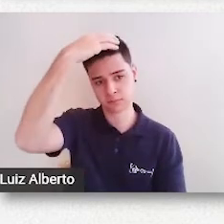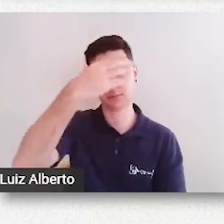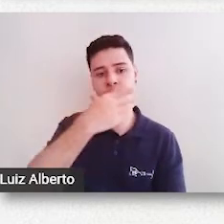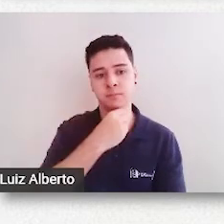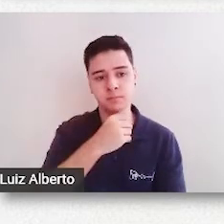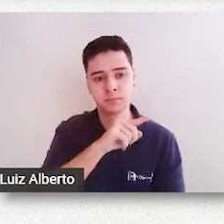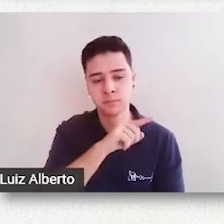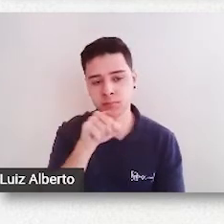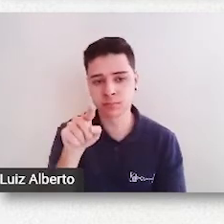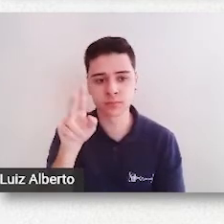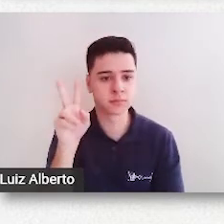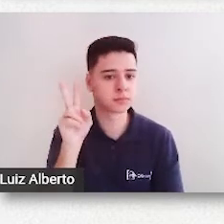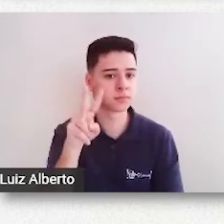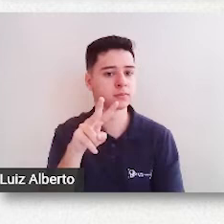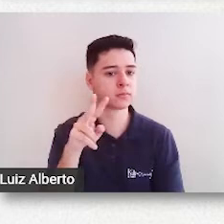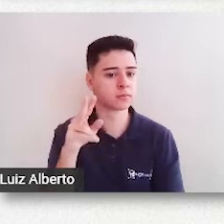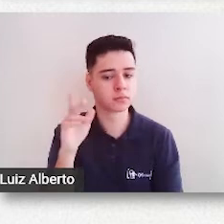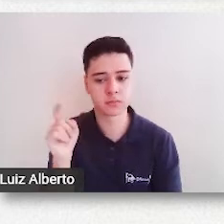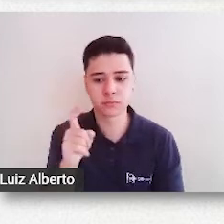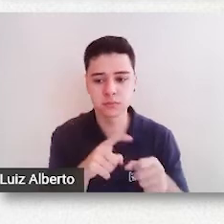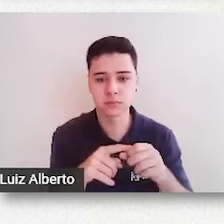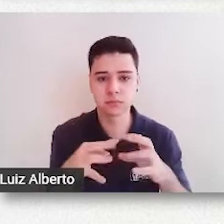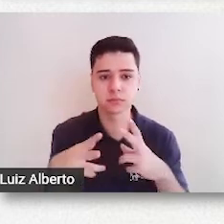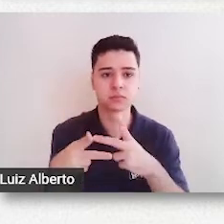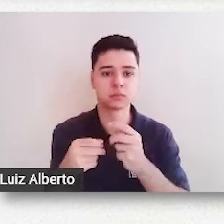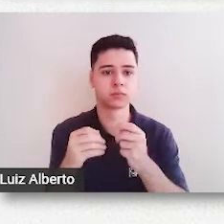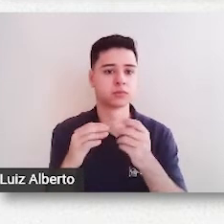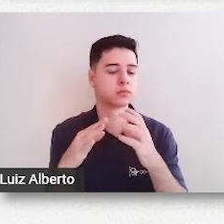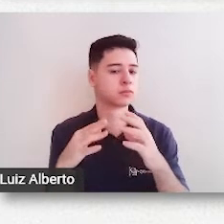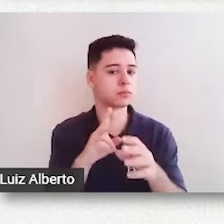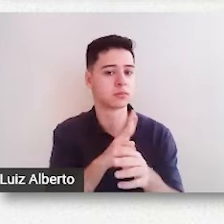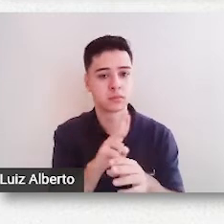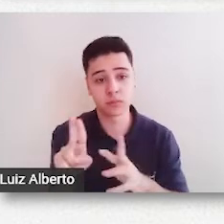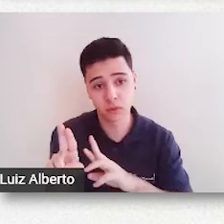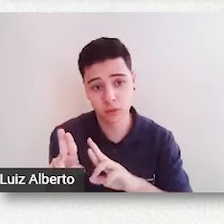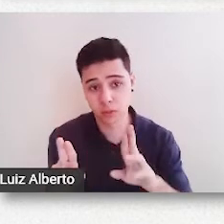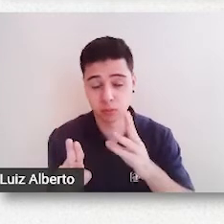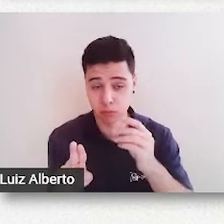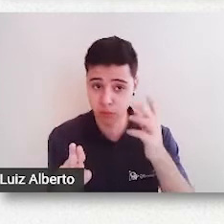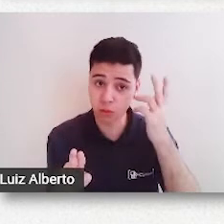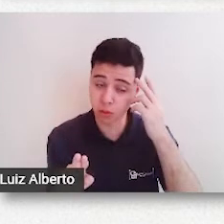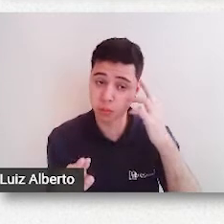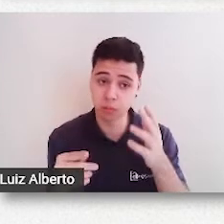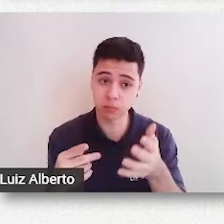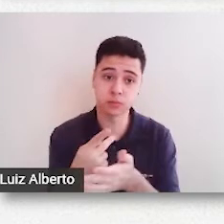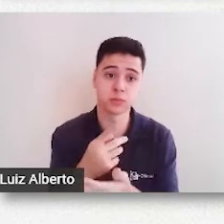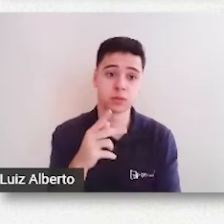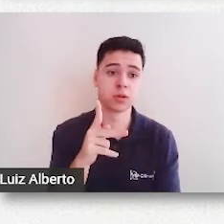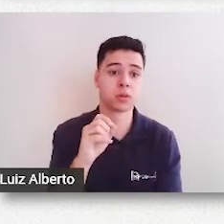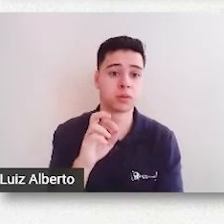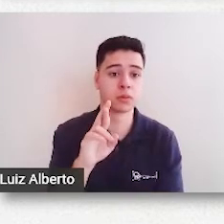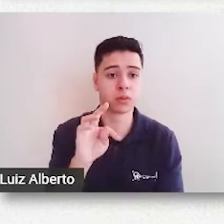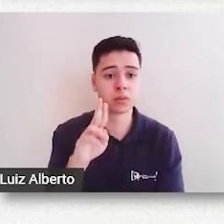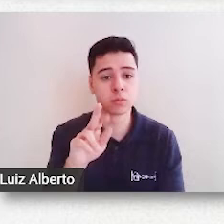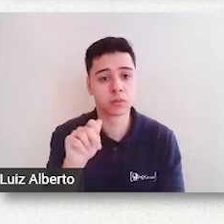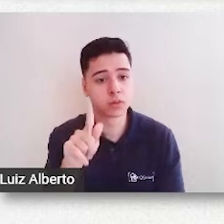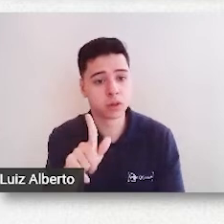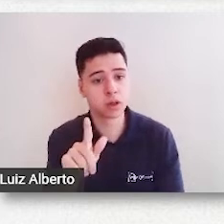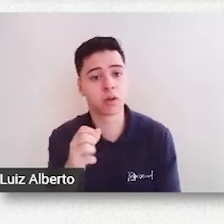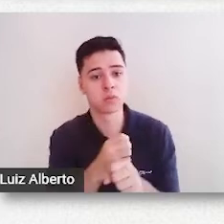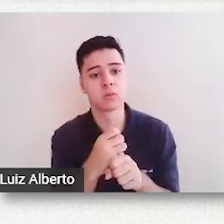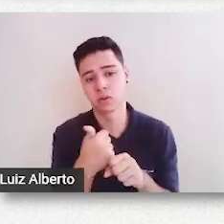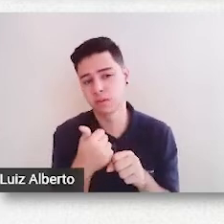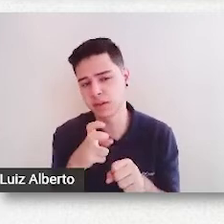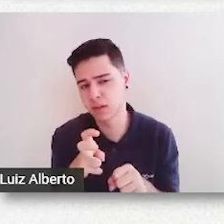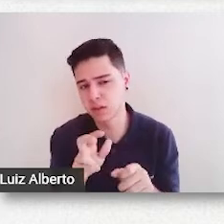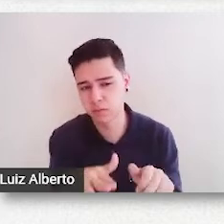desenvolvendo esse processo colonial, né? Então é um nome muito comum em Portugal também, assim como Manuel desde o século XV,